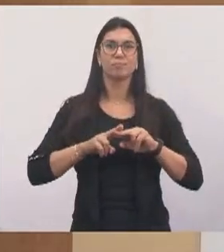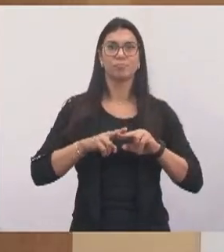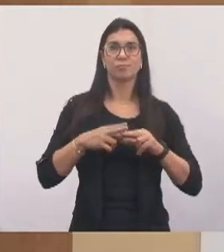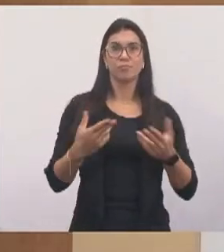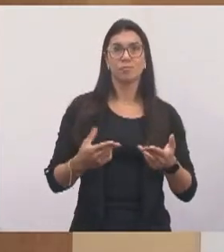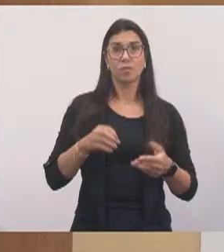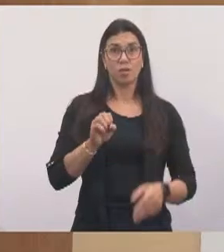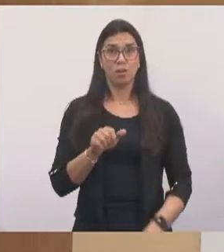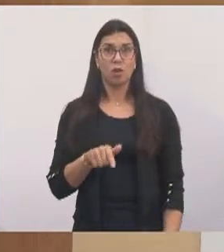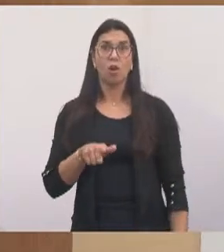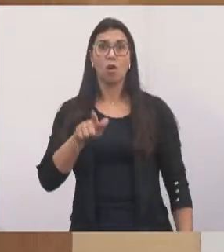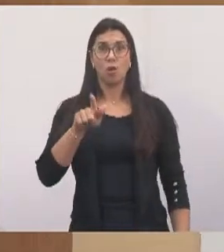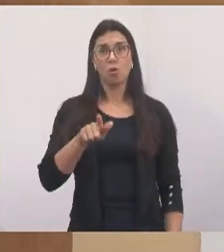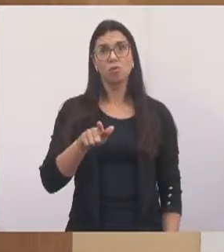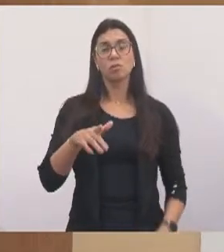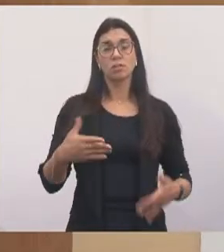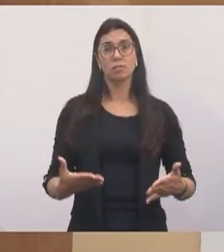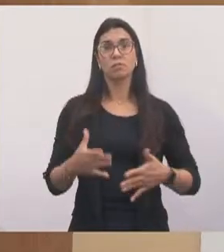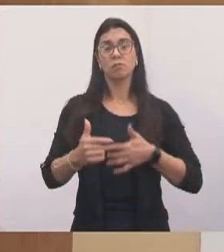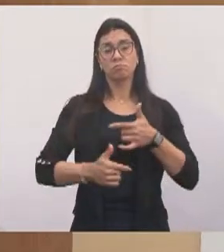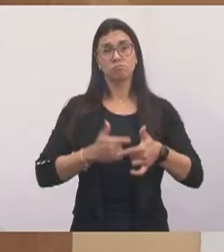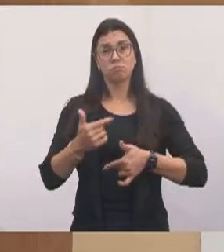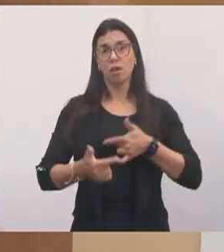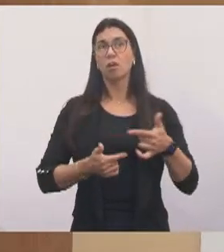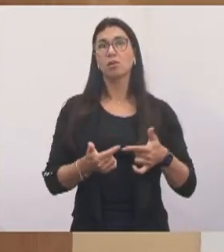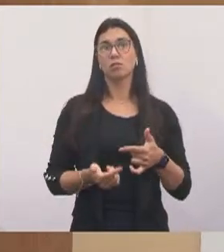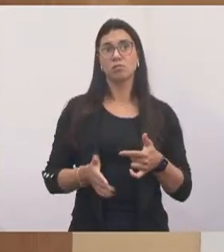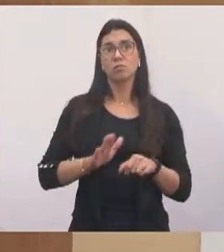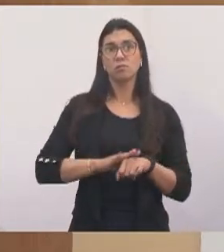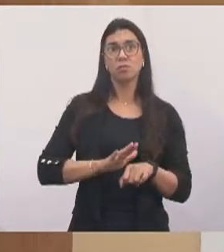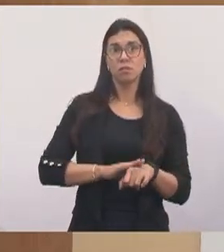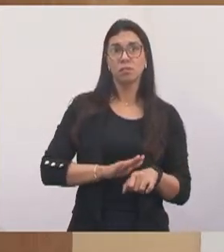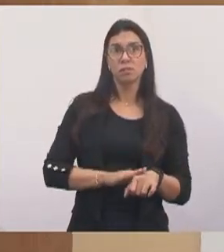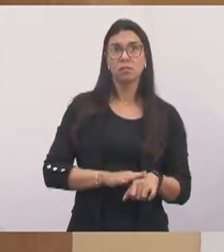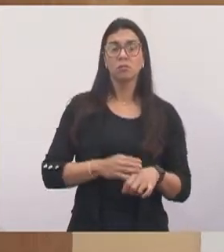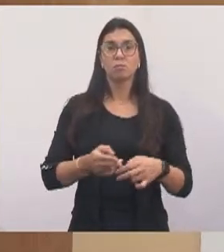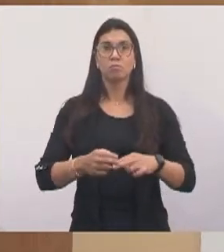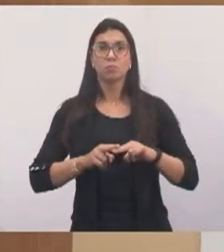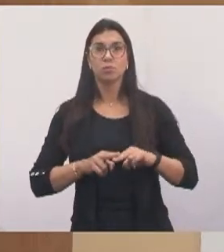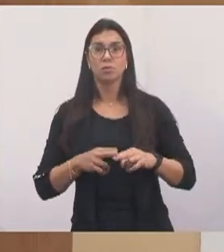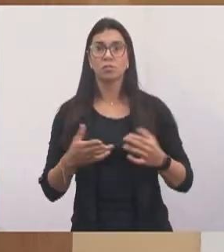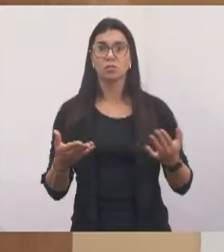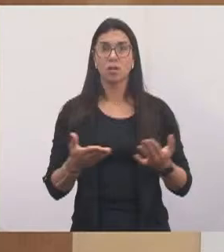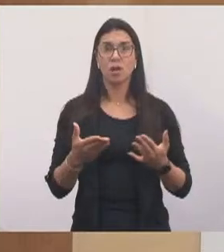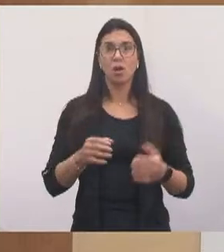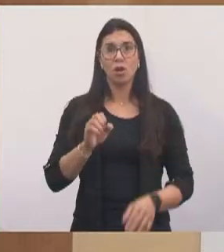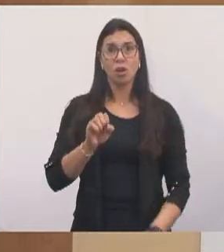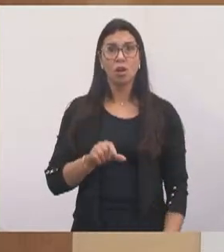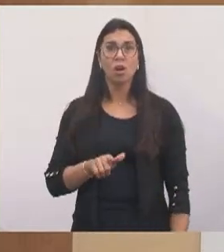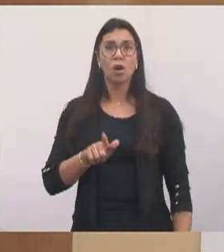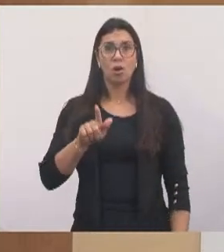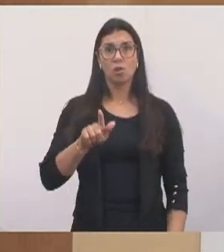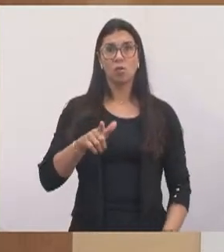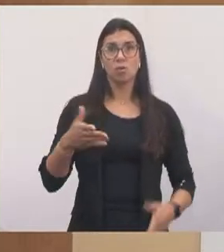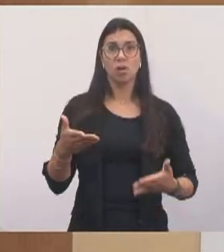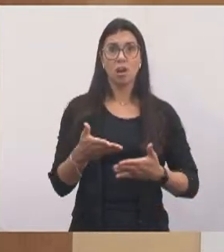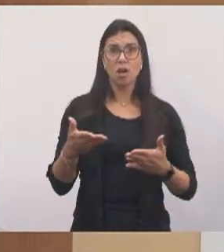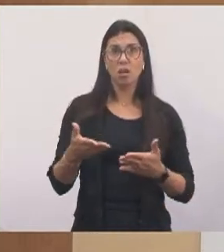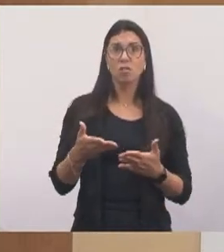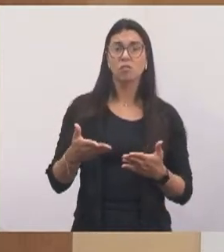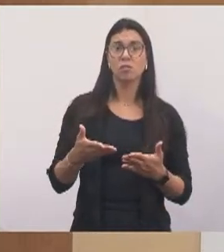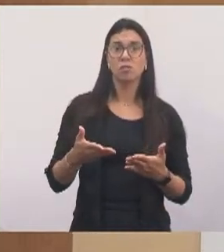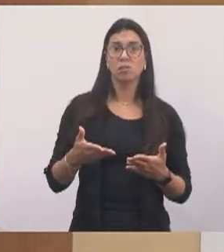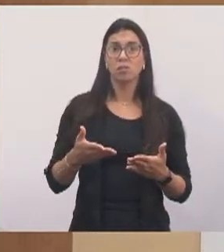as ONGs para poder prestar esse serviço público. Só por essa razão, coloca as ONGs num patamar em